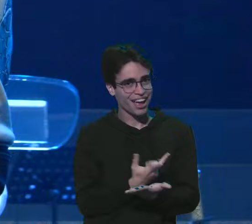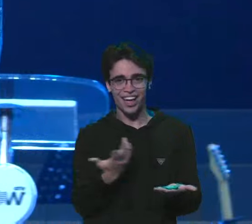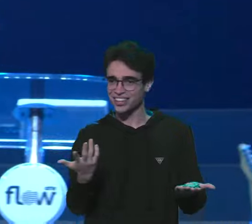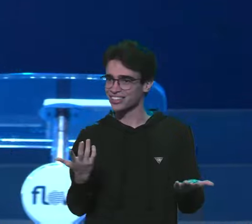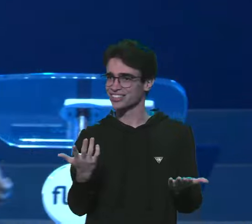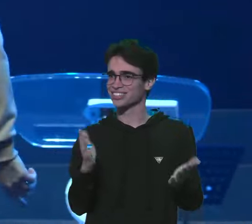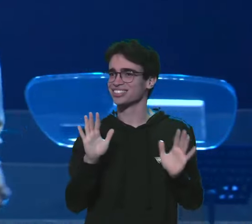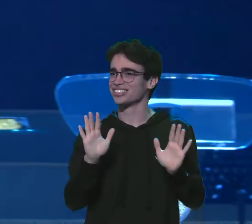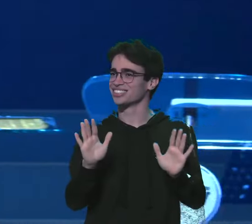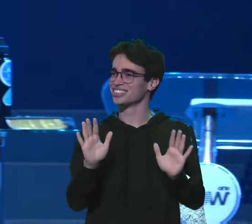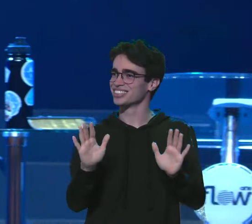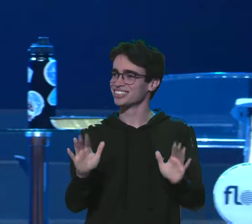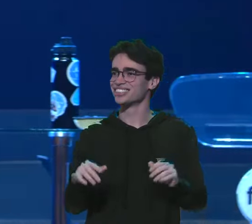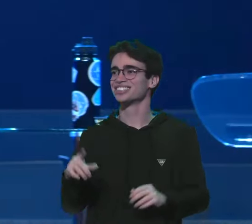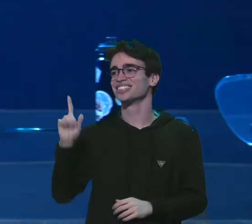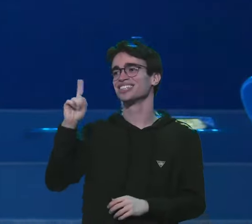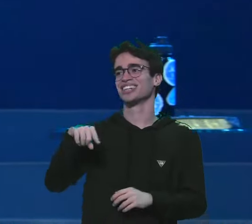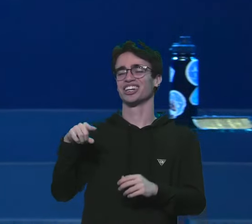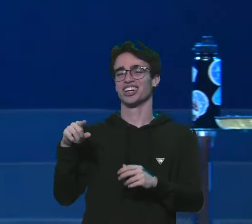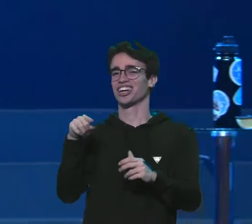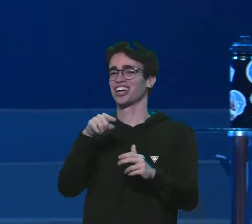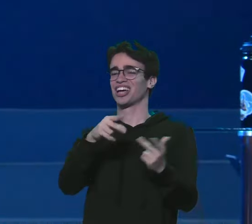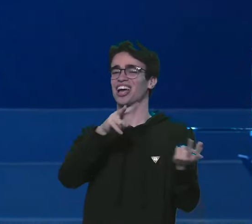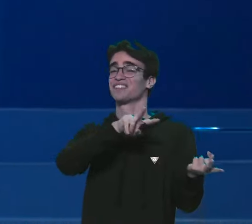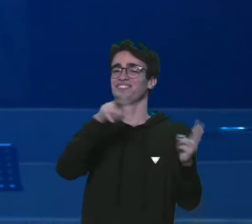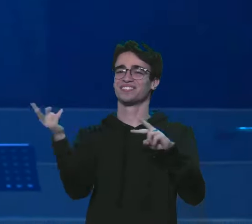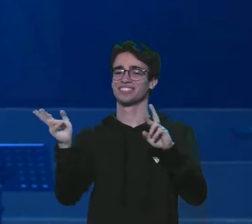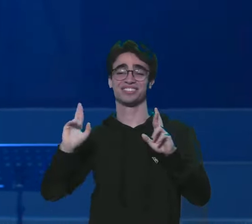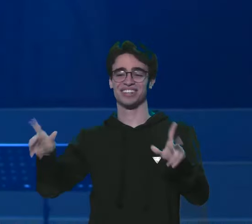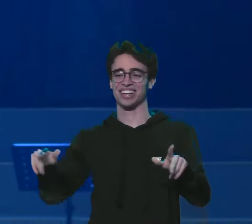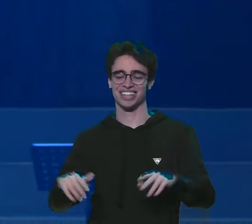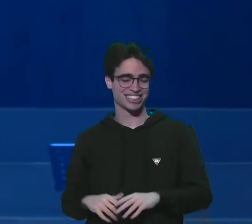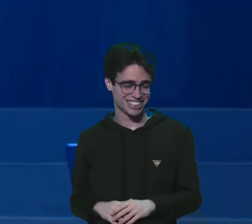Tá? Uma coisa não tem nada a ver com a outra.